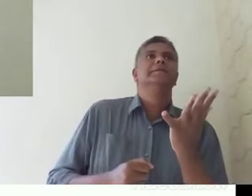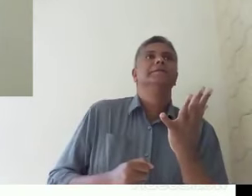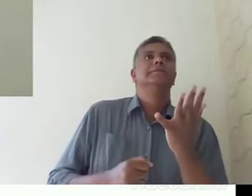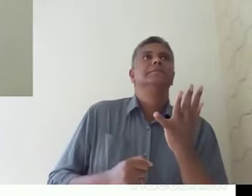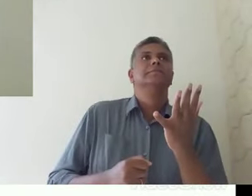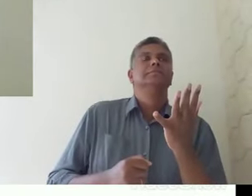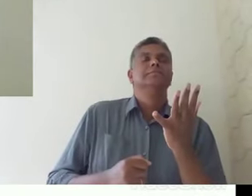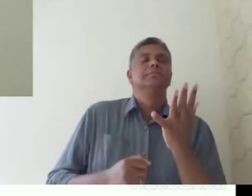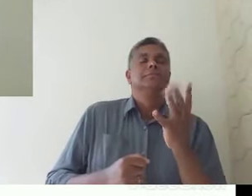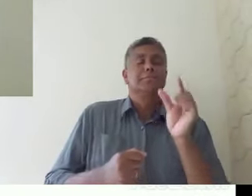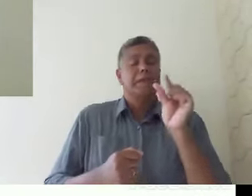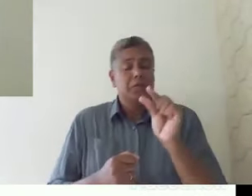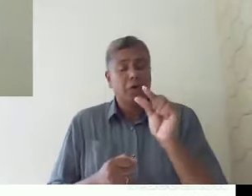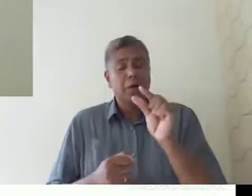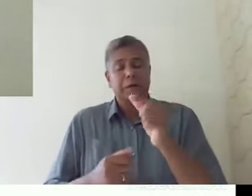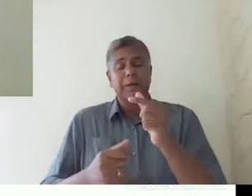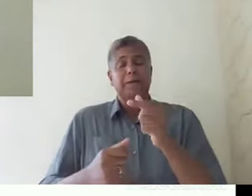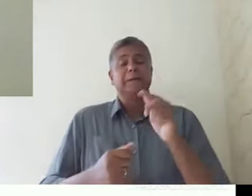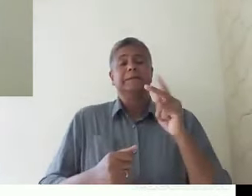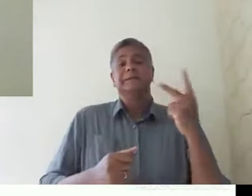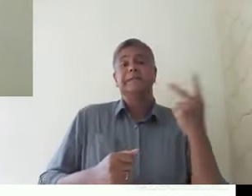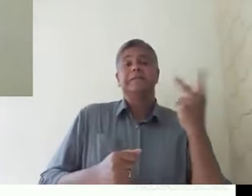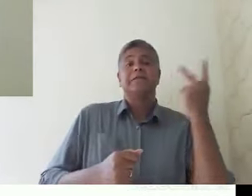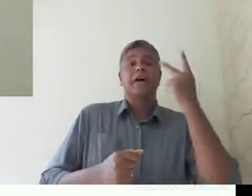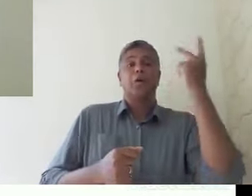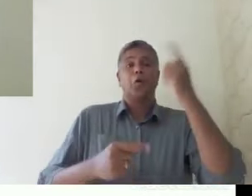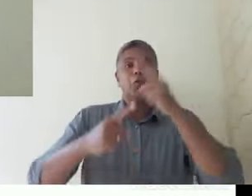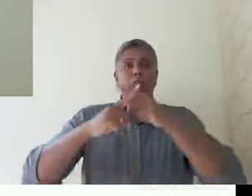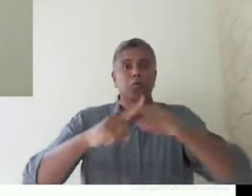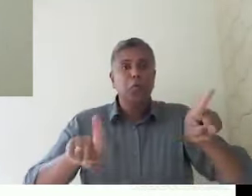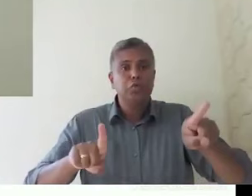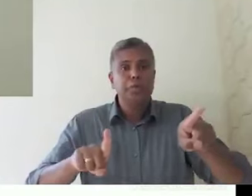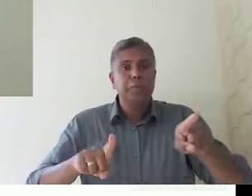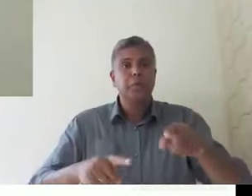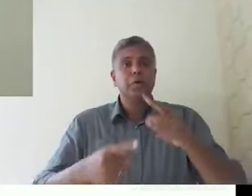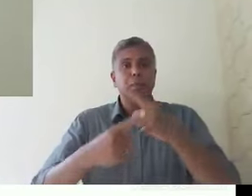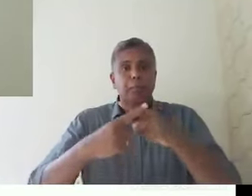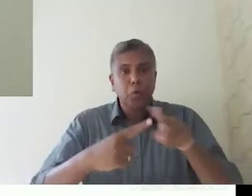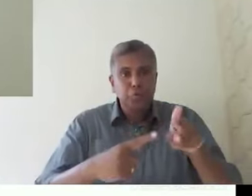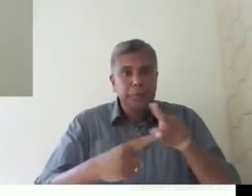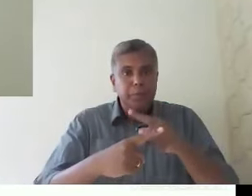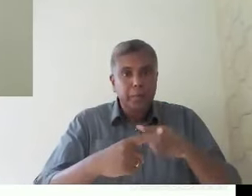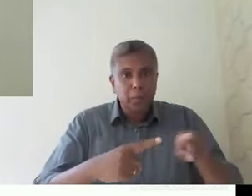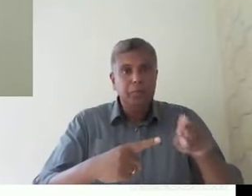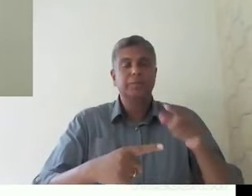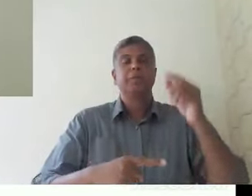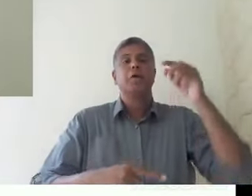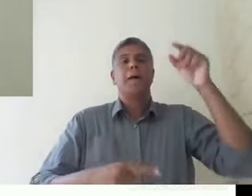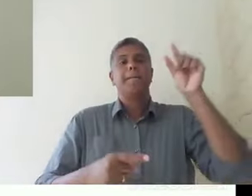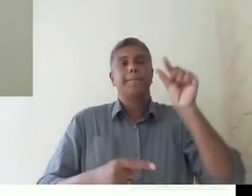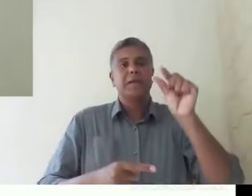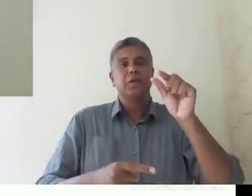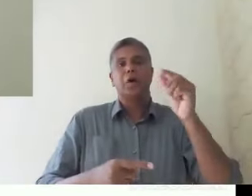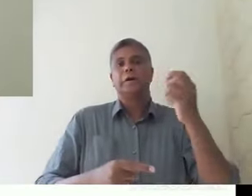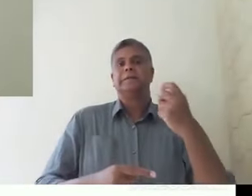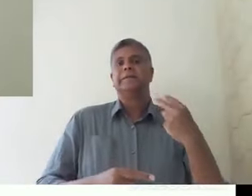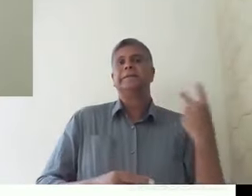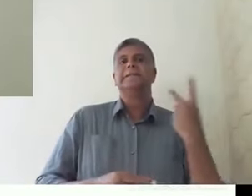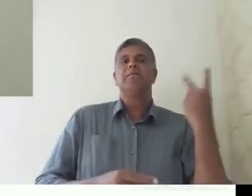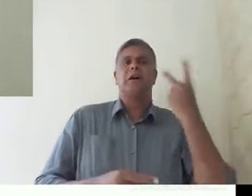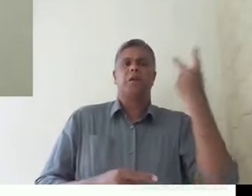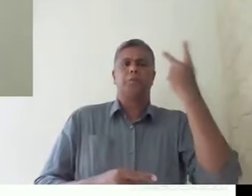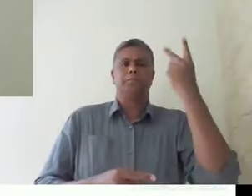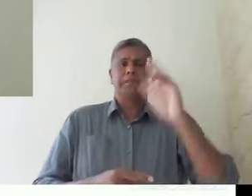uma quantidade menor desse valor, um múltiplo menor desse valor. Então, quando a gente